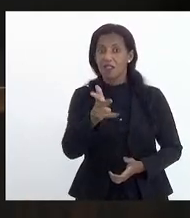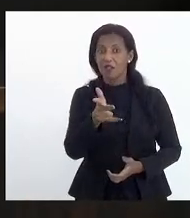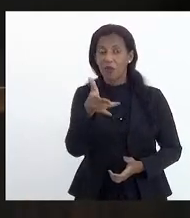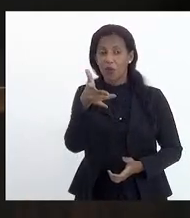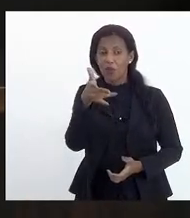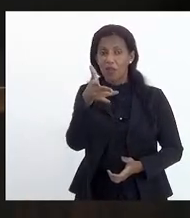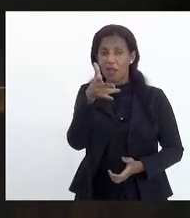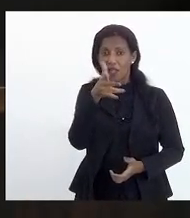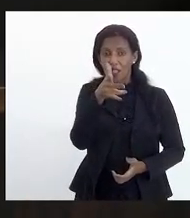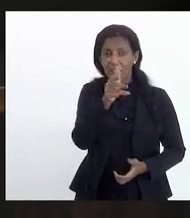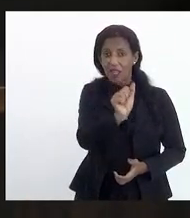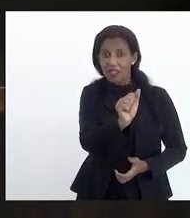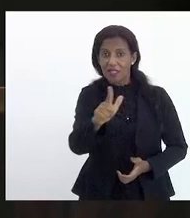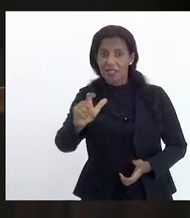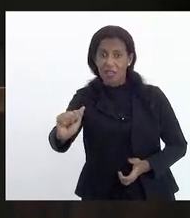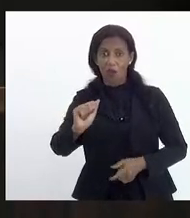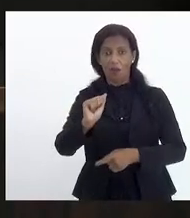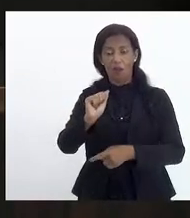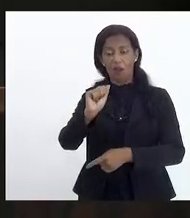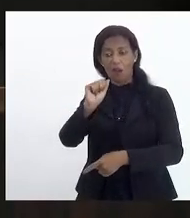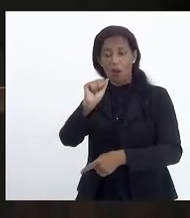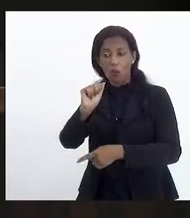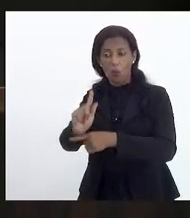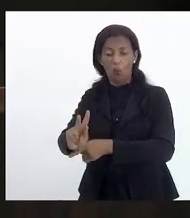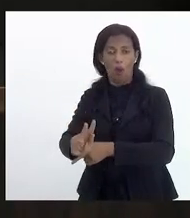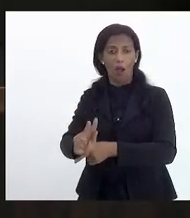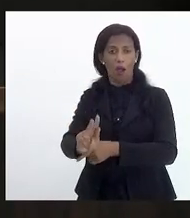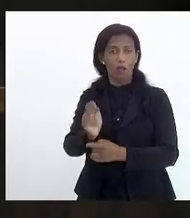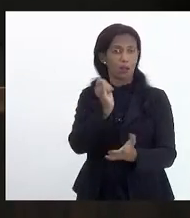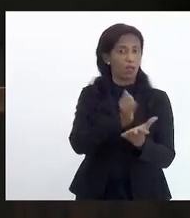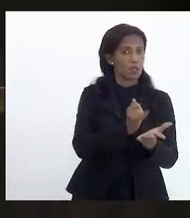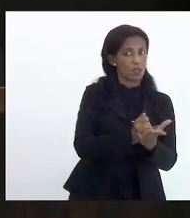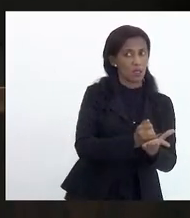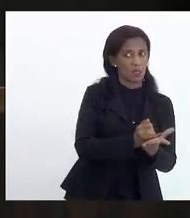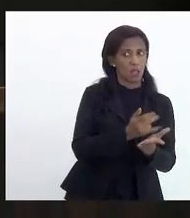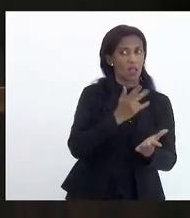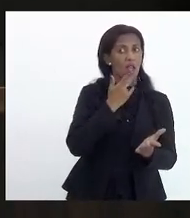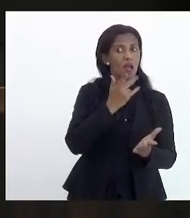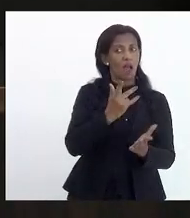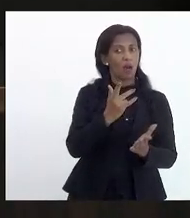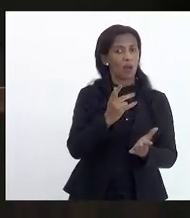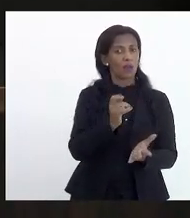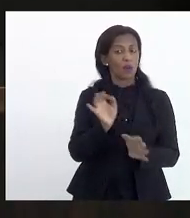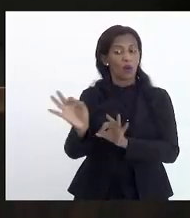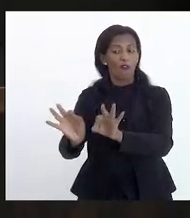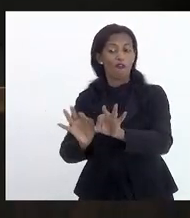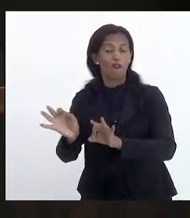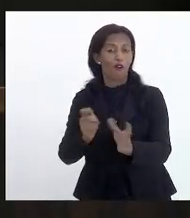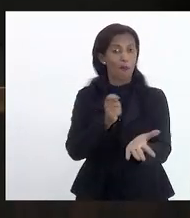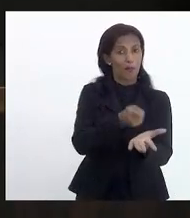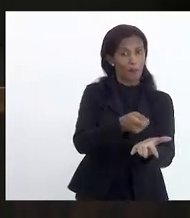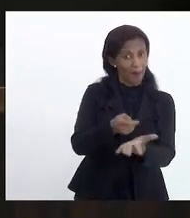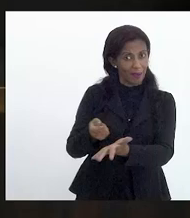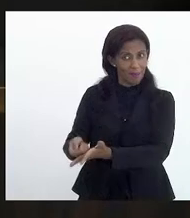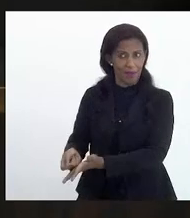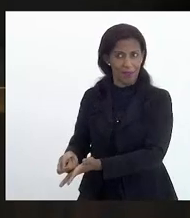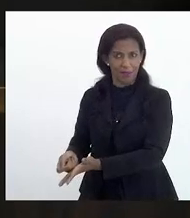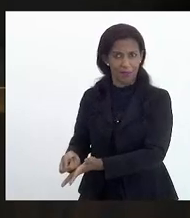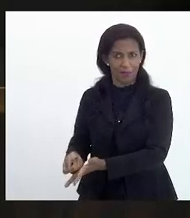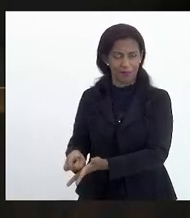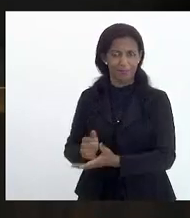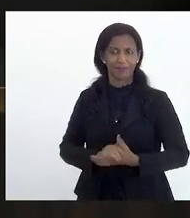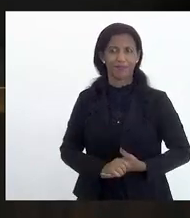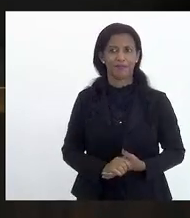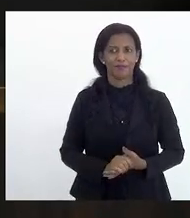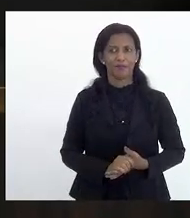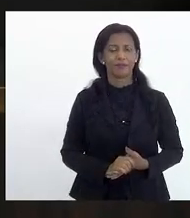da receita. Agora falou do escalonamento da forma do pagamento. Vossa Excelência não me deixou terminar, não, presidente. Não, não,